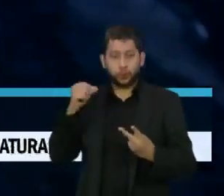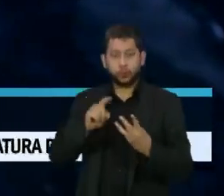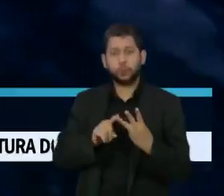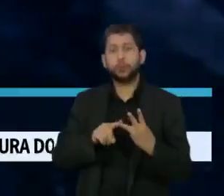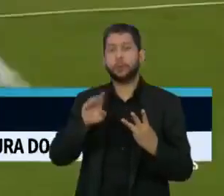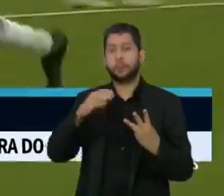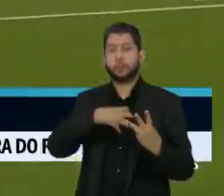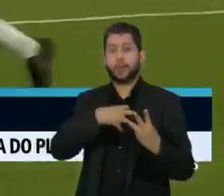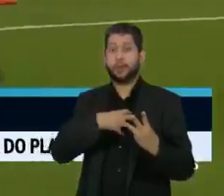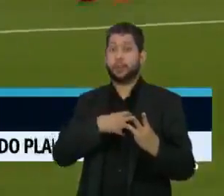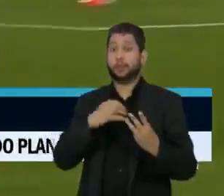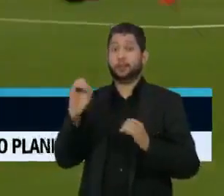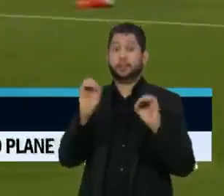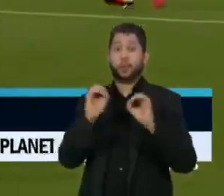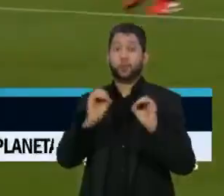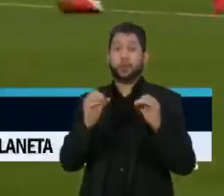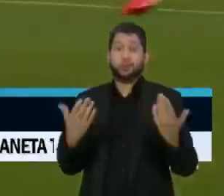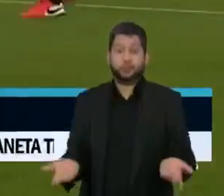os gols de hoje.